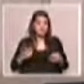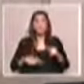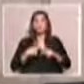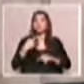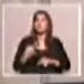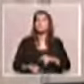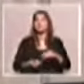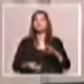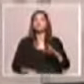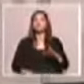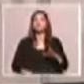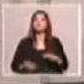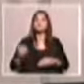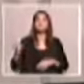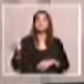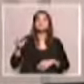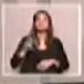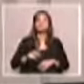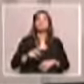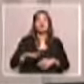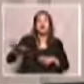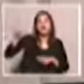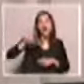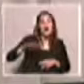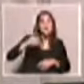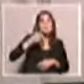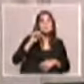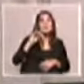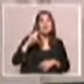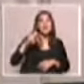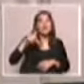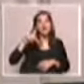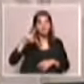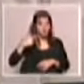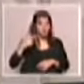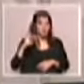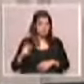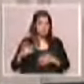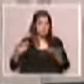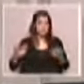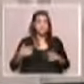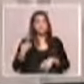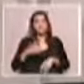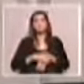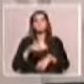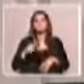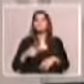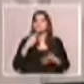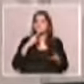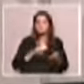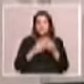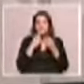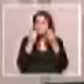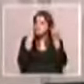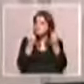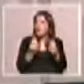surgir a linha da Beira Alta. Após isso, enfim, como é algo que é realmente bom e